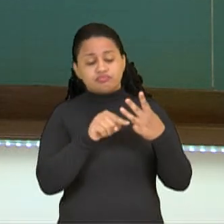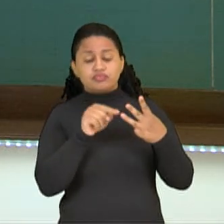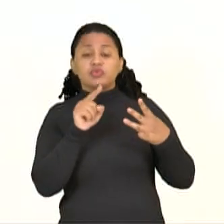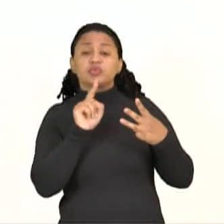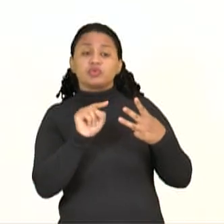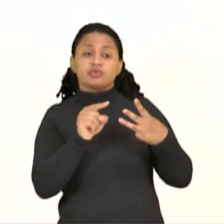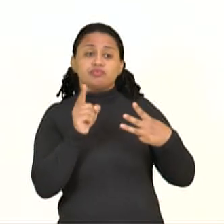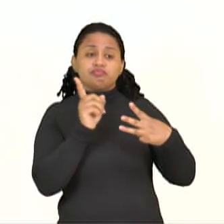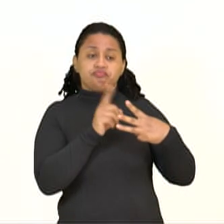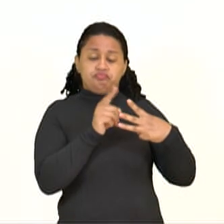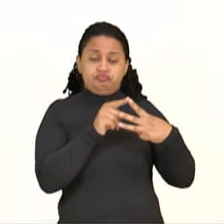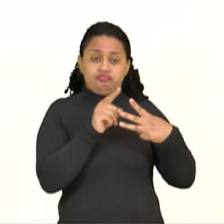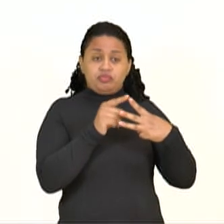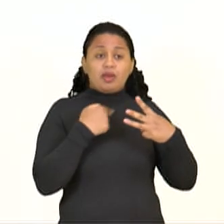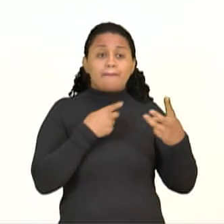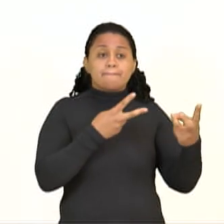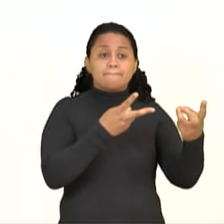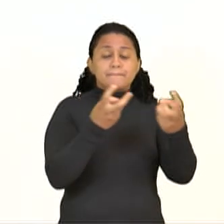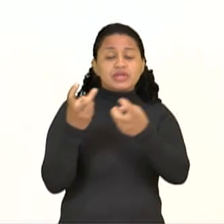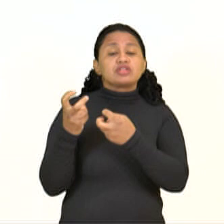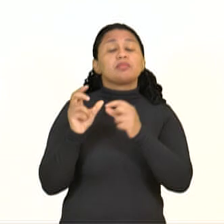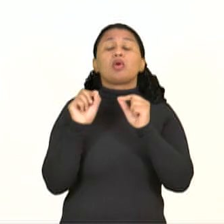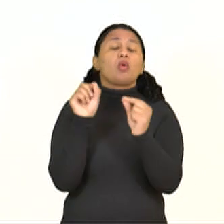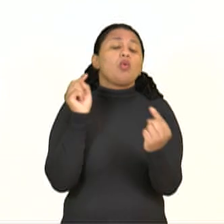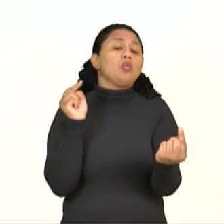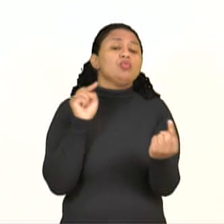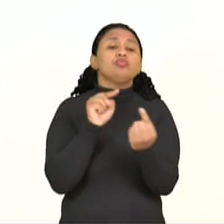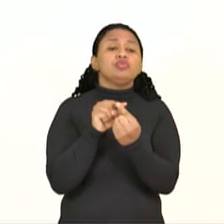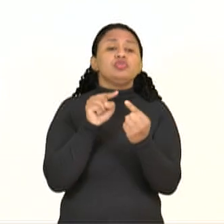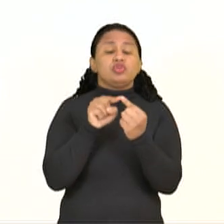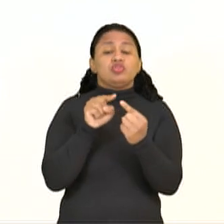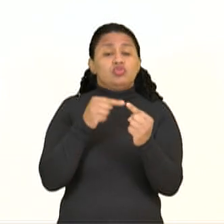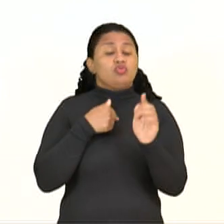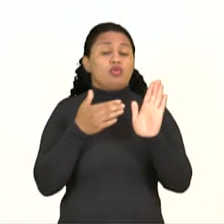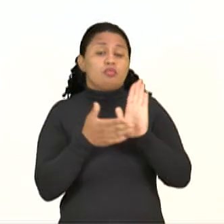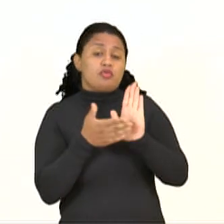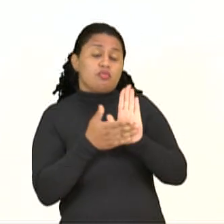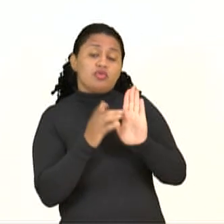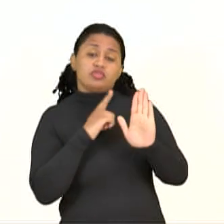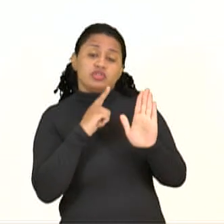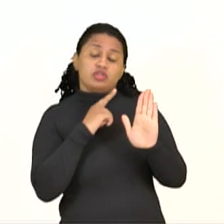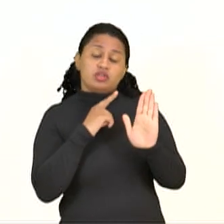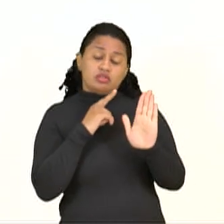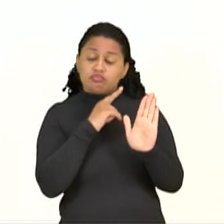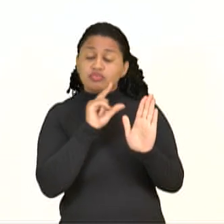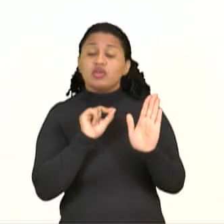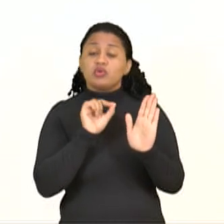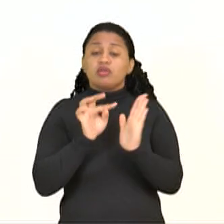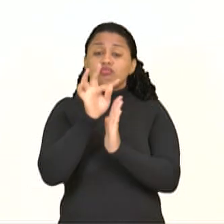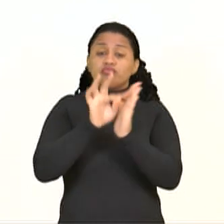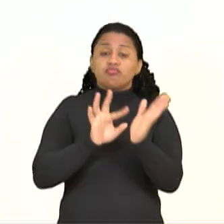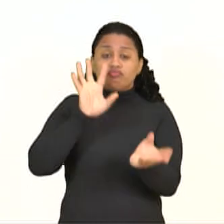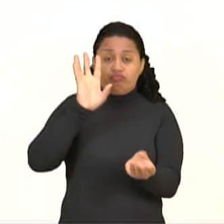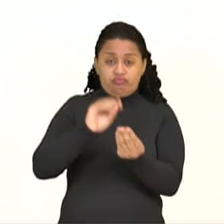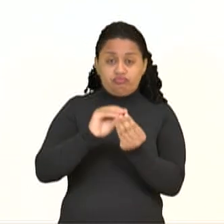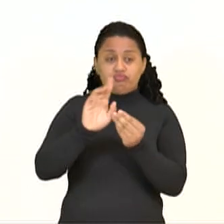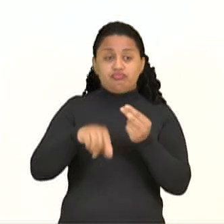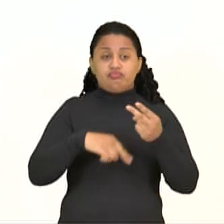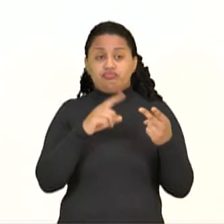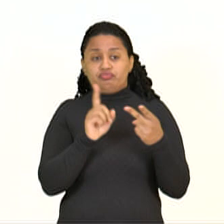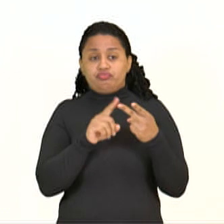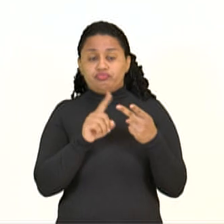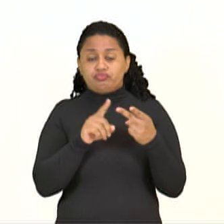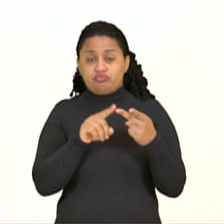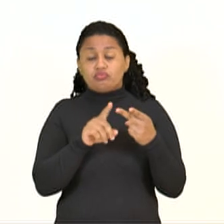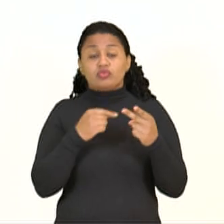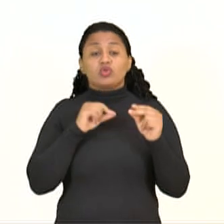movimentos. A gente vai primeiro identificar a finalidade, o propósito, o objetivo principal de uma resenha.